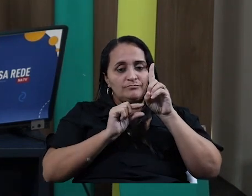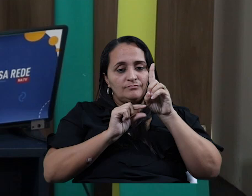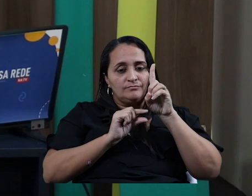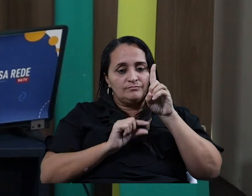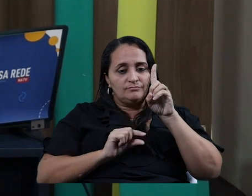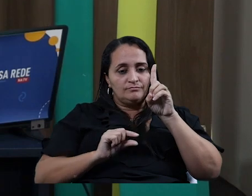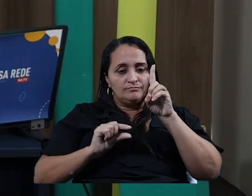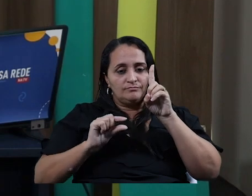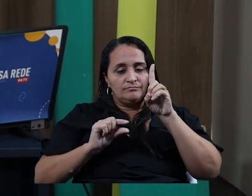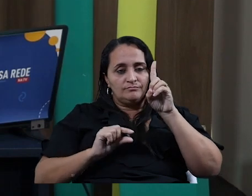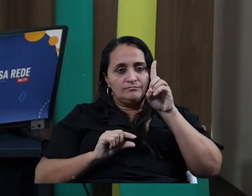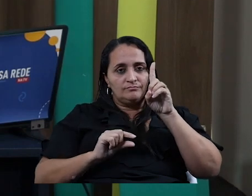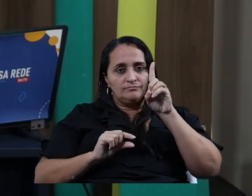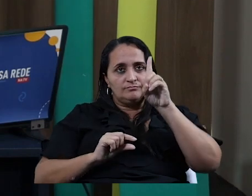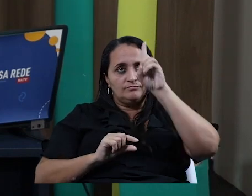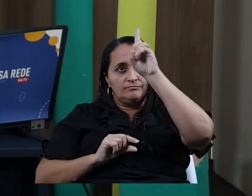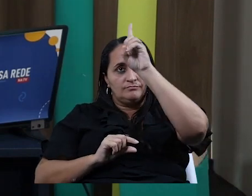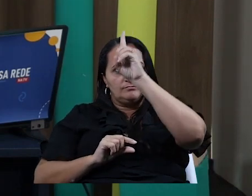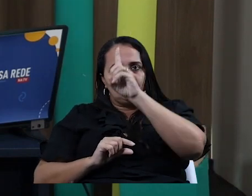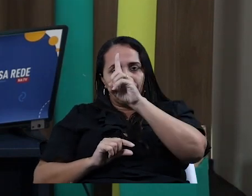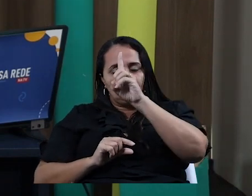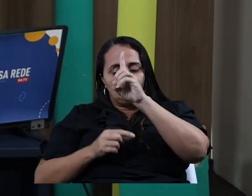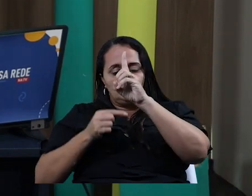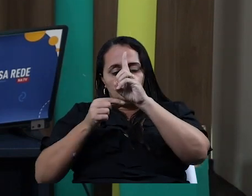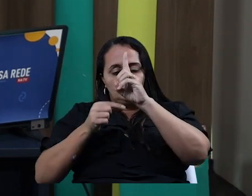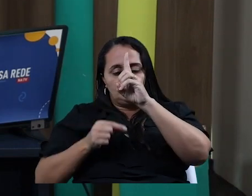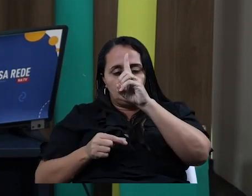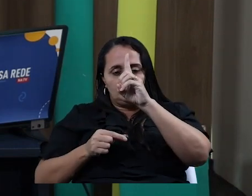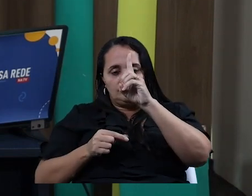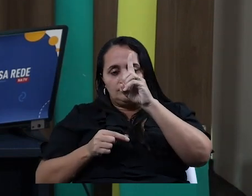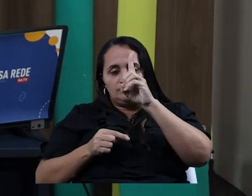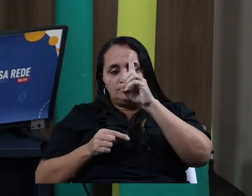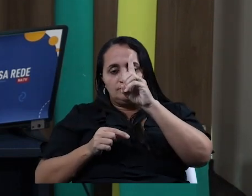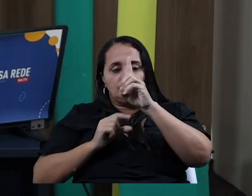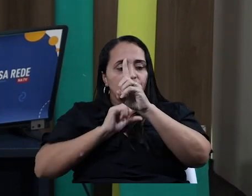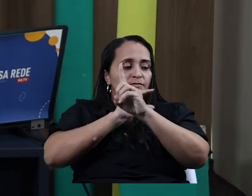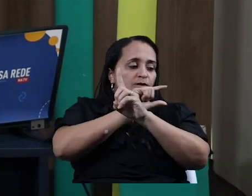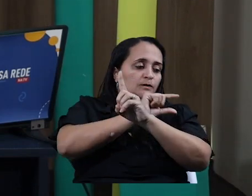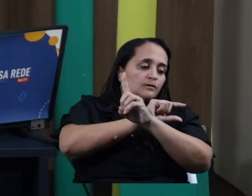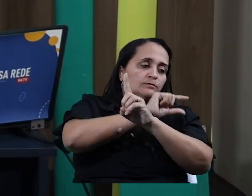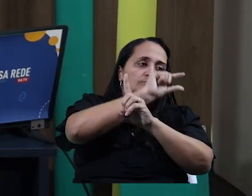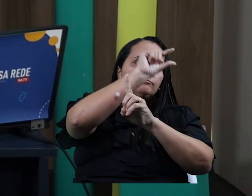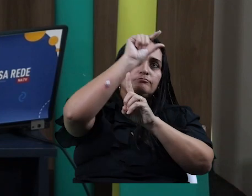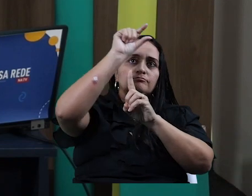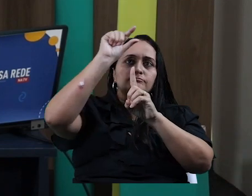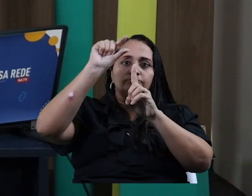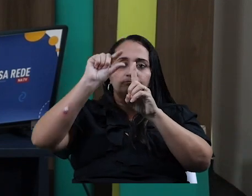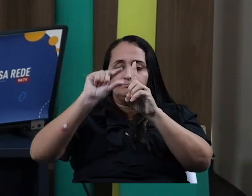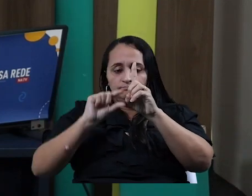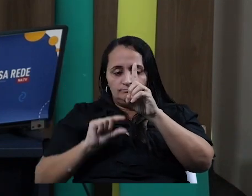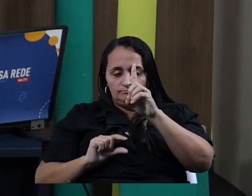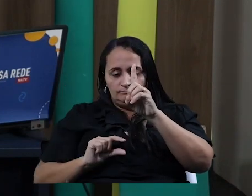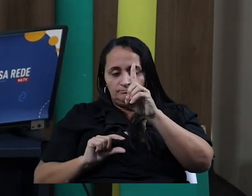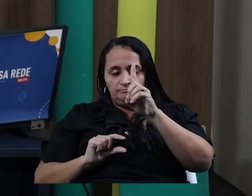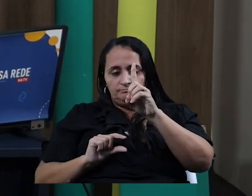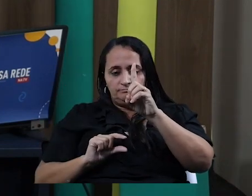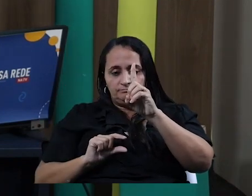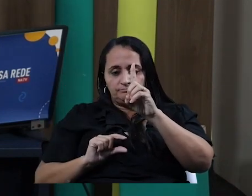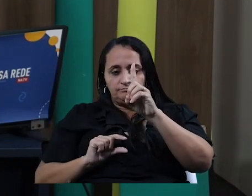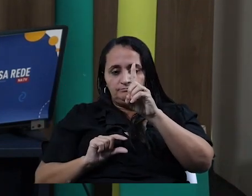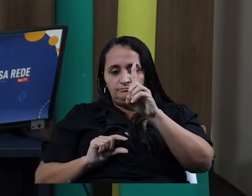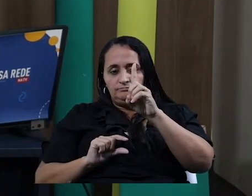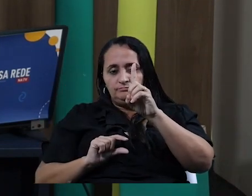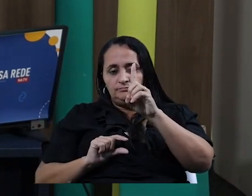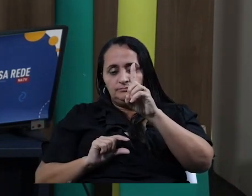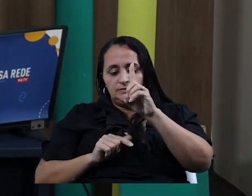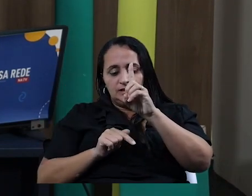estar na segunda haste. E não só o D, as argolinhas que também estão nele. Como eu coloquei aqui, ó, dezena, que é